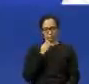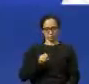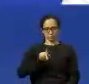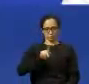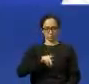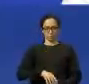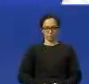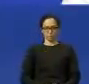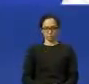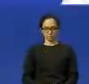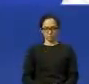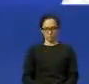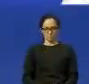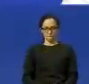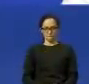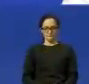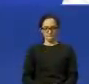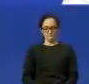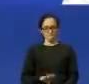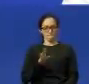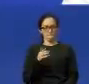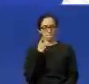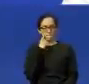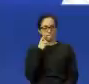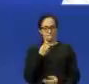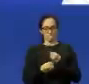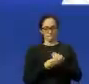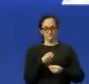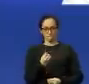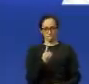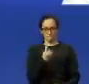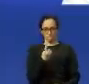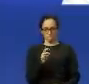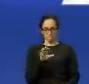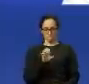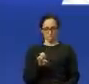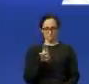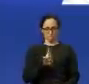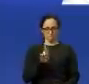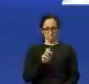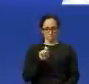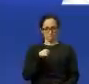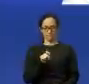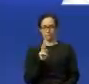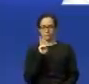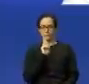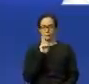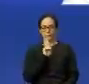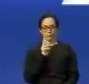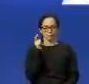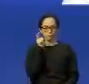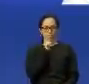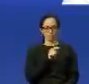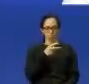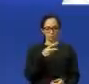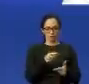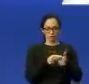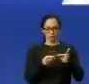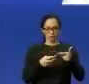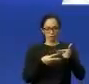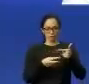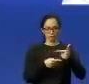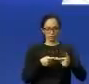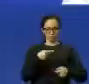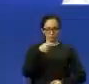um semáforo com sinal verde. Bem, se tem apenas um sinal com sinal verde, a probabilidade disso é 2/3 elevado a